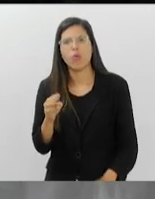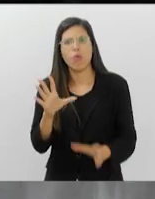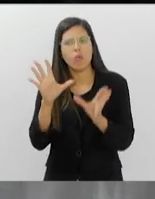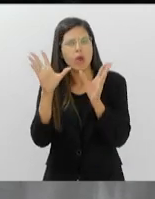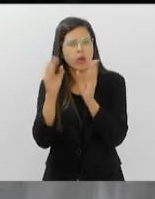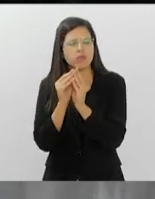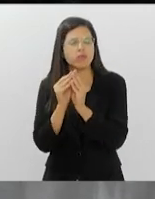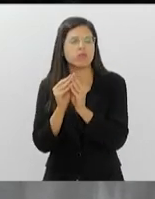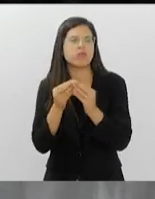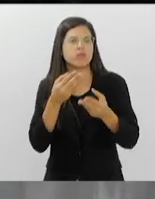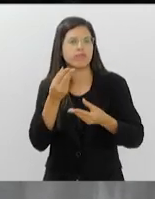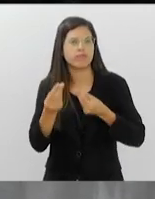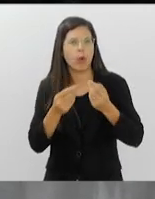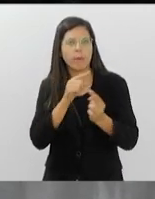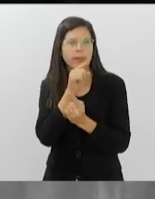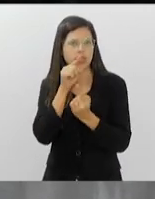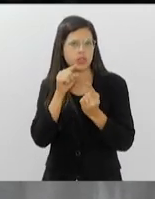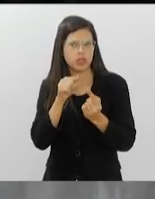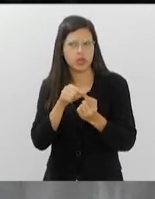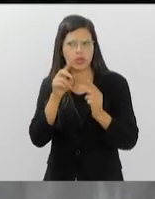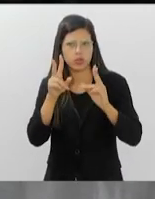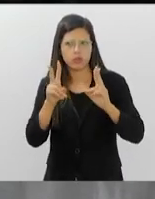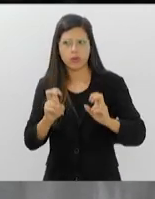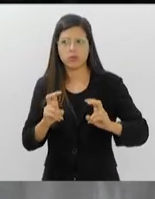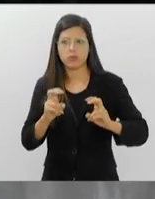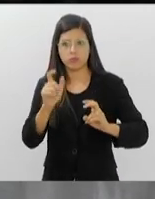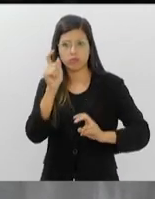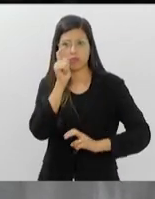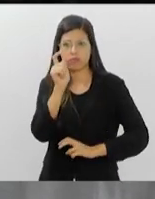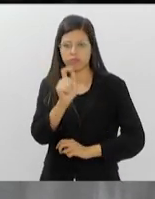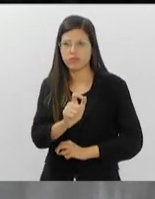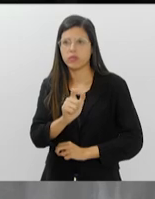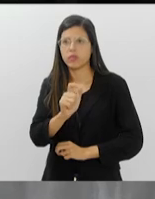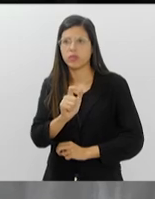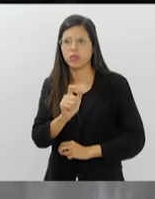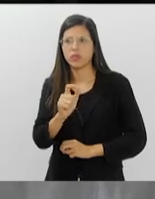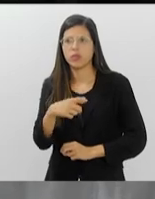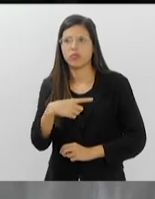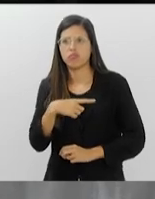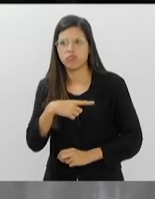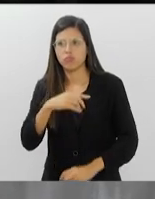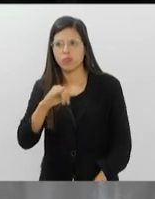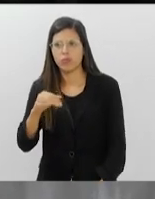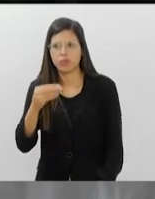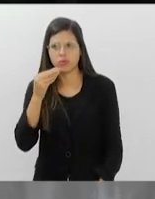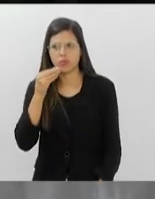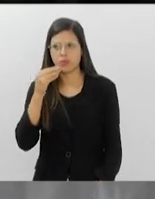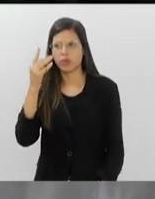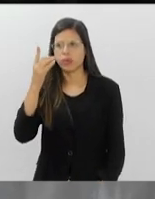chegou. Porque o assunto é interessante, eu já tive a oportunidade, salvo engano, o deputado Fred também ouviu